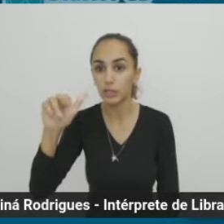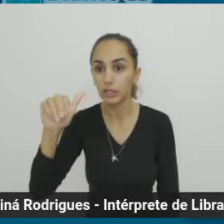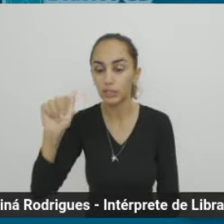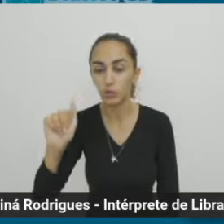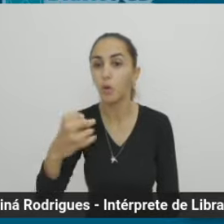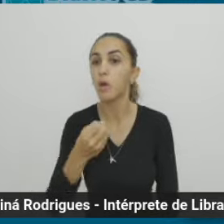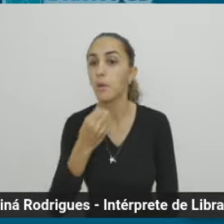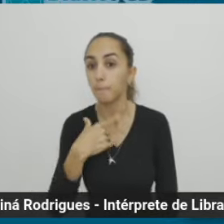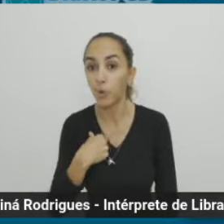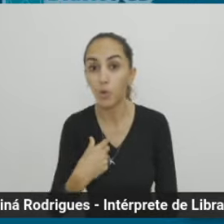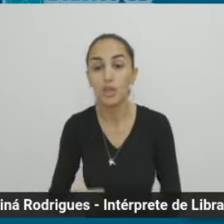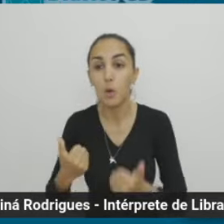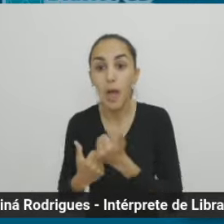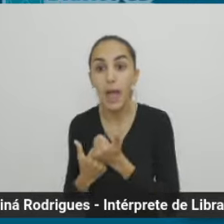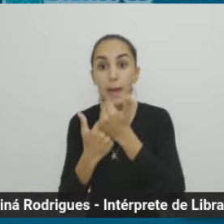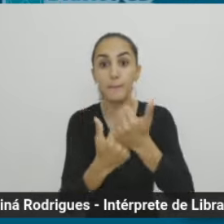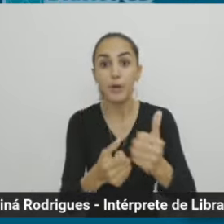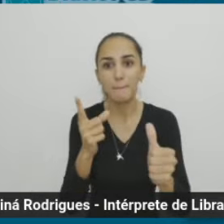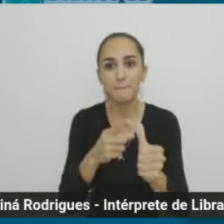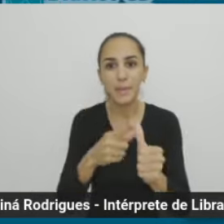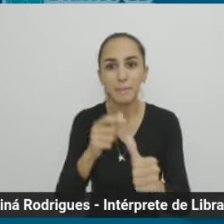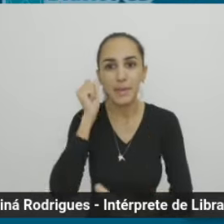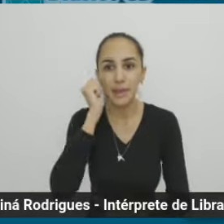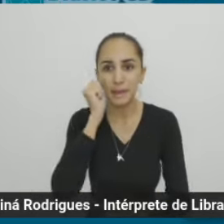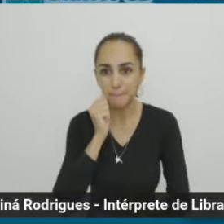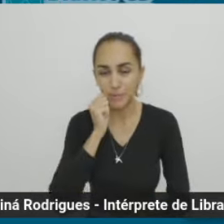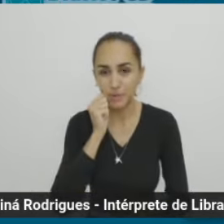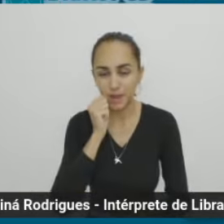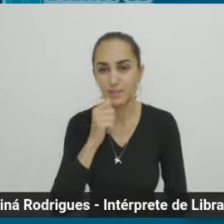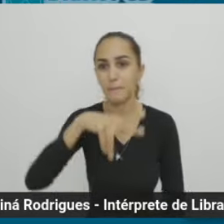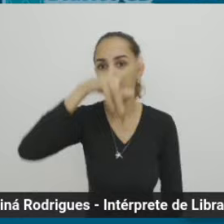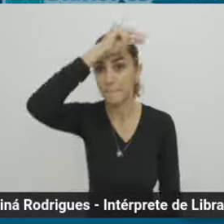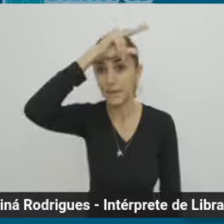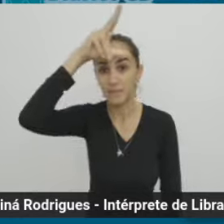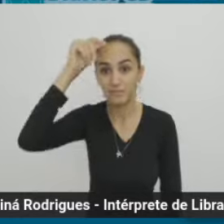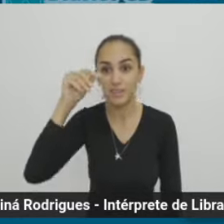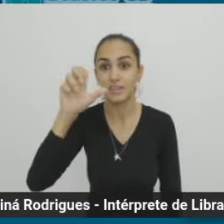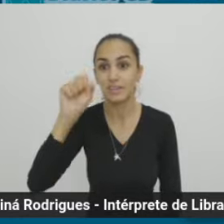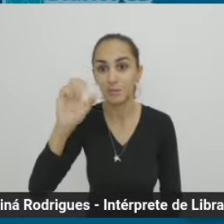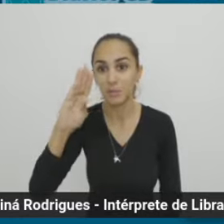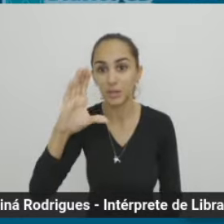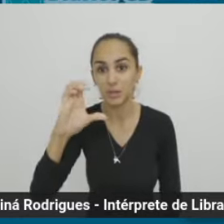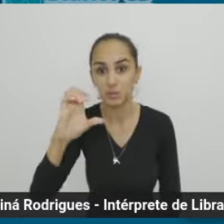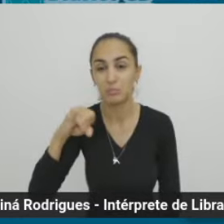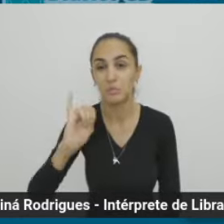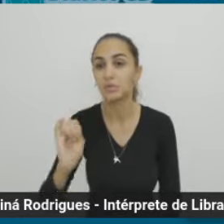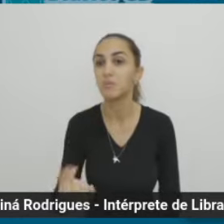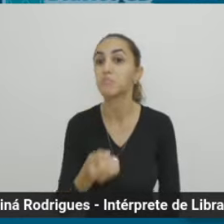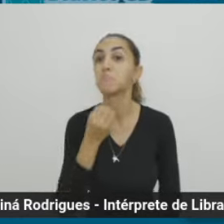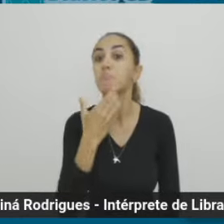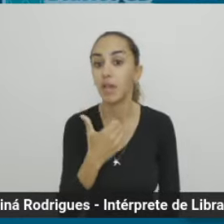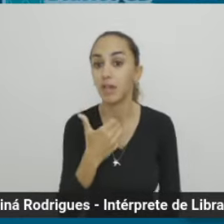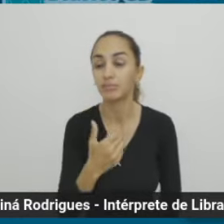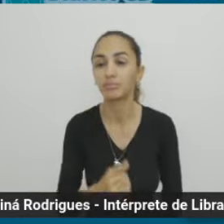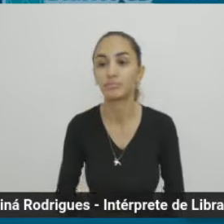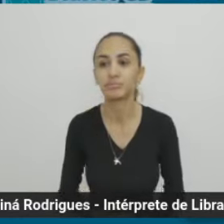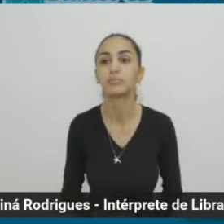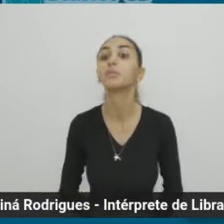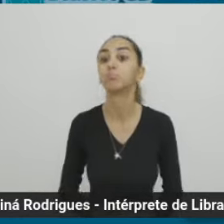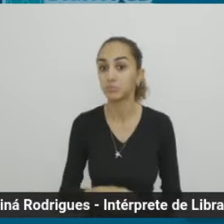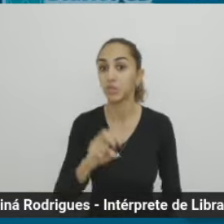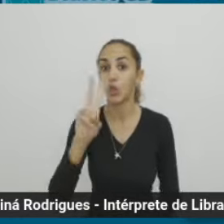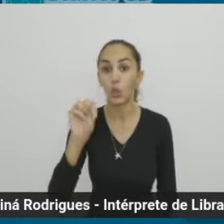primeira mulher que será prefeita aqui de São Bernardo, se tudo correr bem. Isso mesmo, nunca teve uma